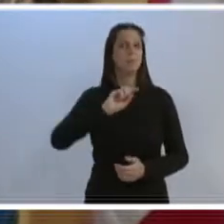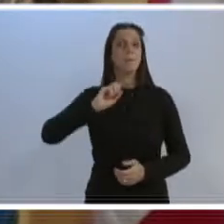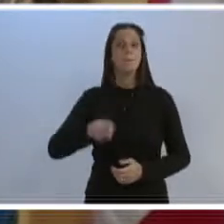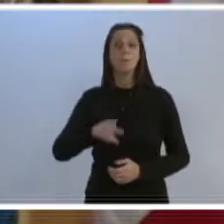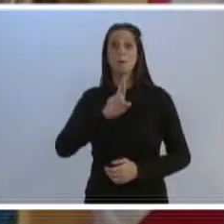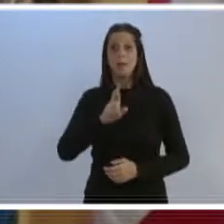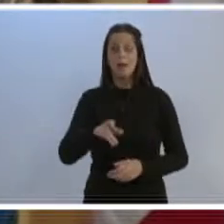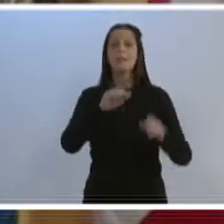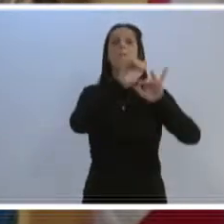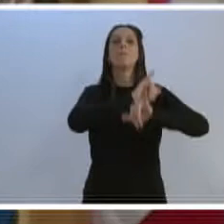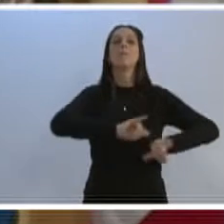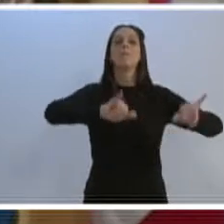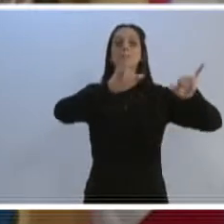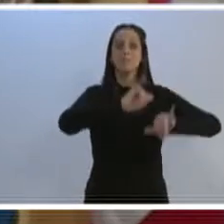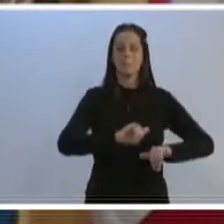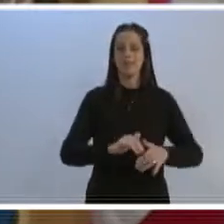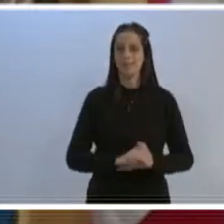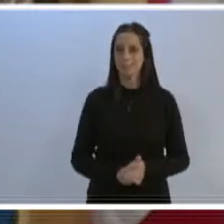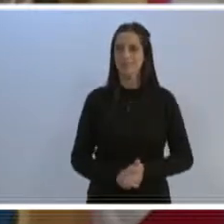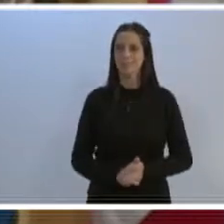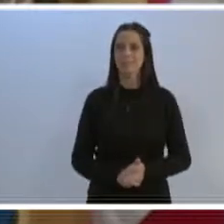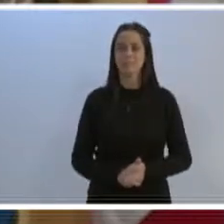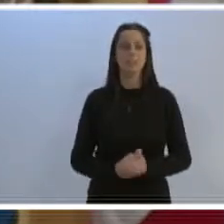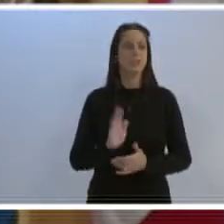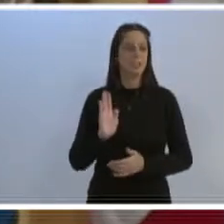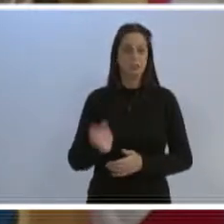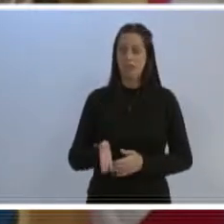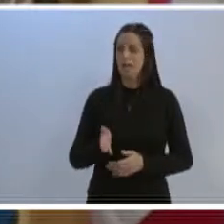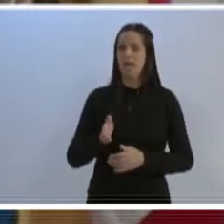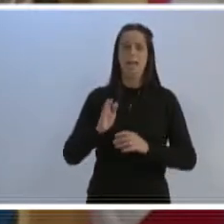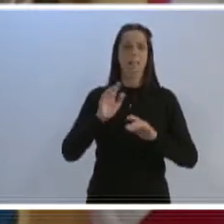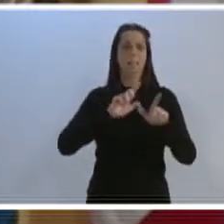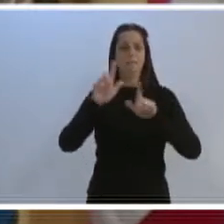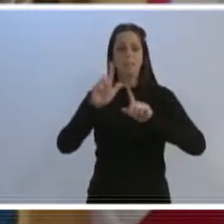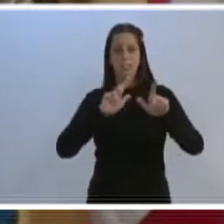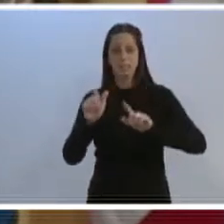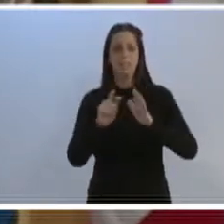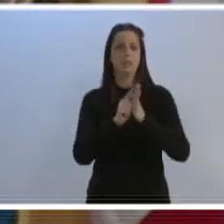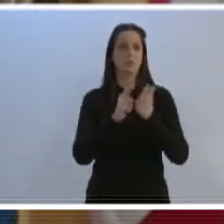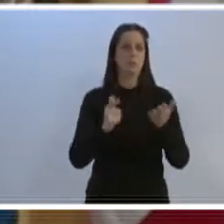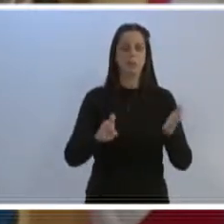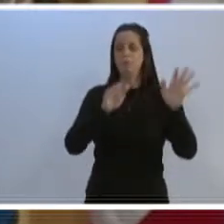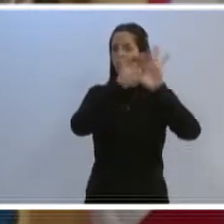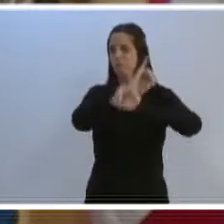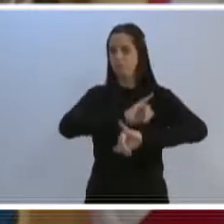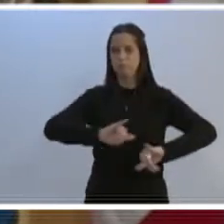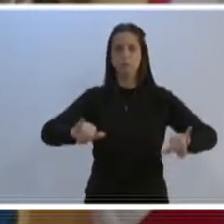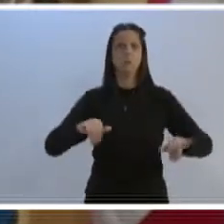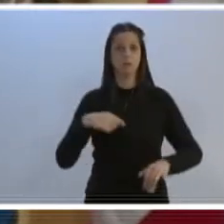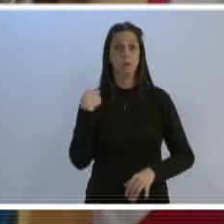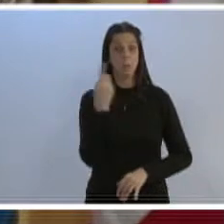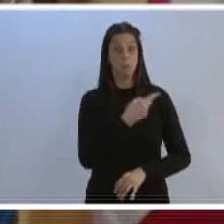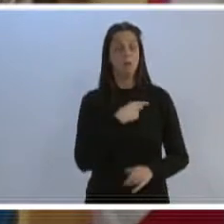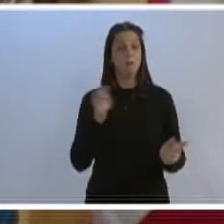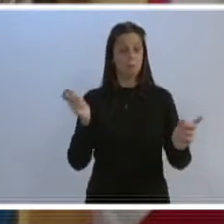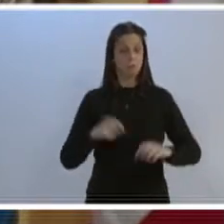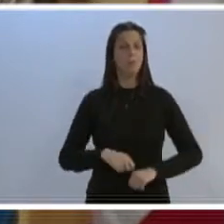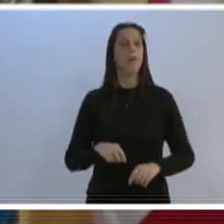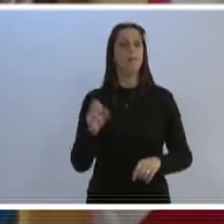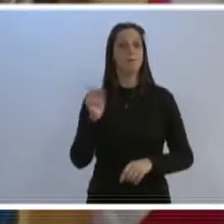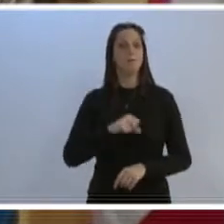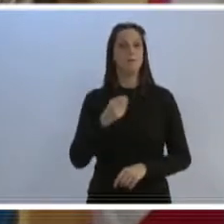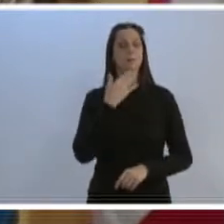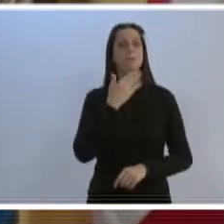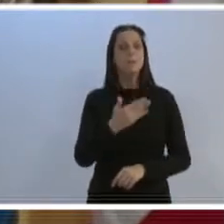publicidade na câmara municipal foi noticiado isso pelos meios de comunicação aqui da cidade então nós temos como solicitar esse auxílio